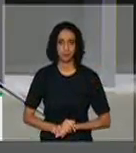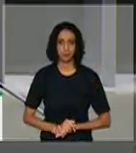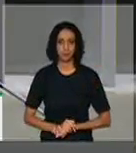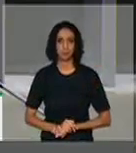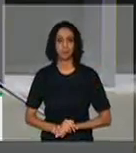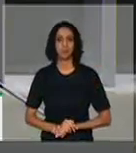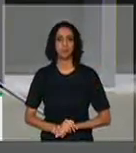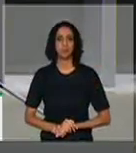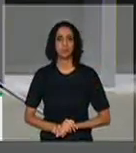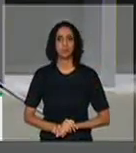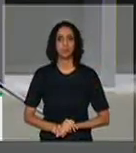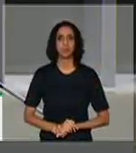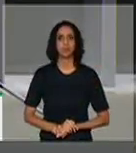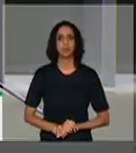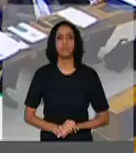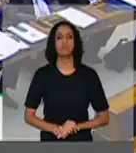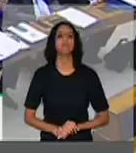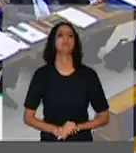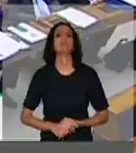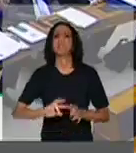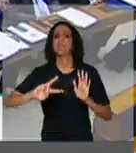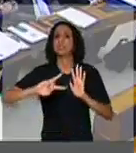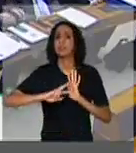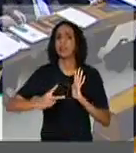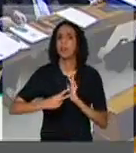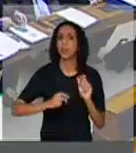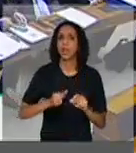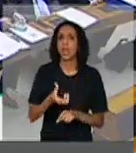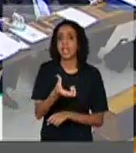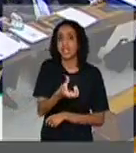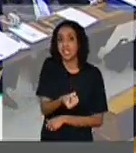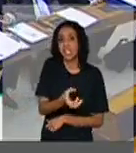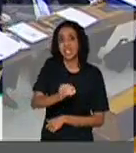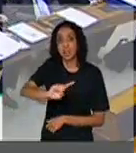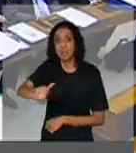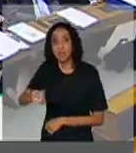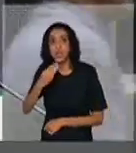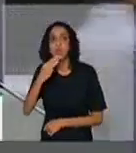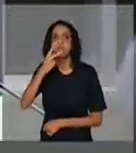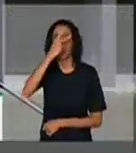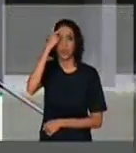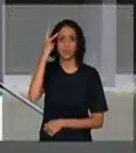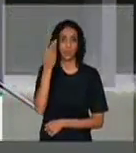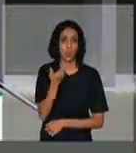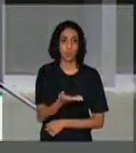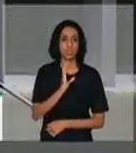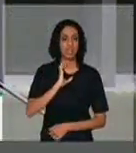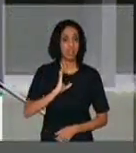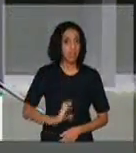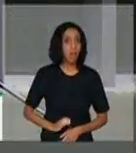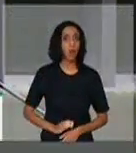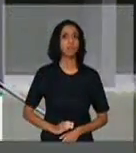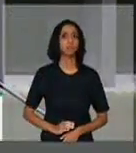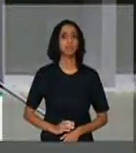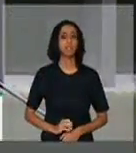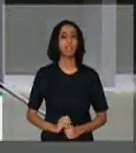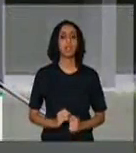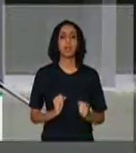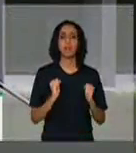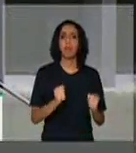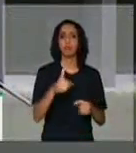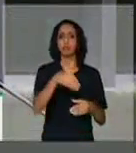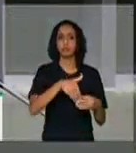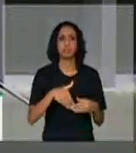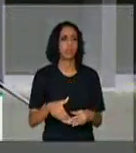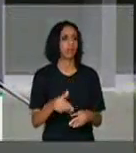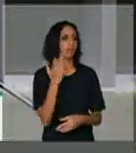E nós estamos falando de quase 60 milhões de brasileiros, cidadãos, eleitores,